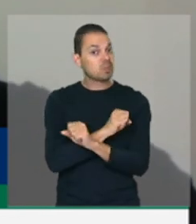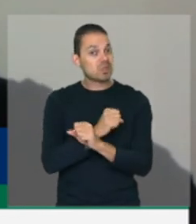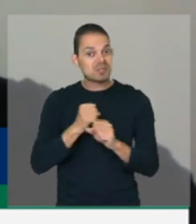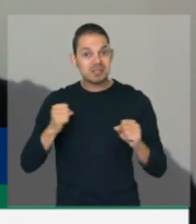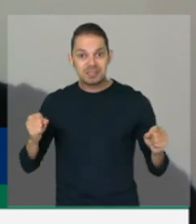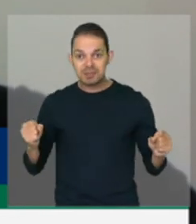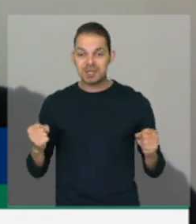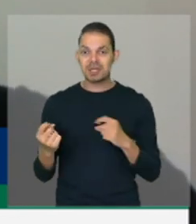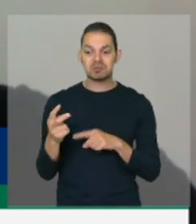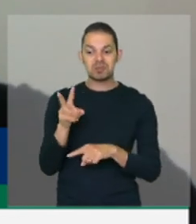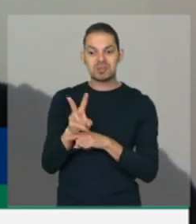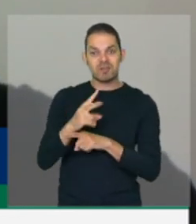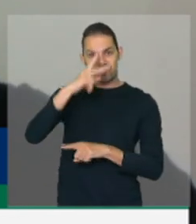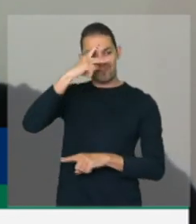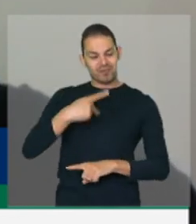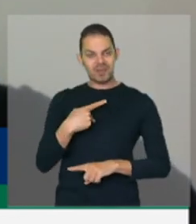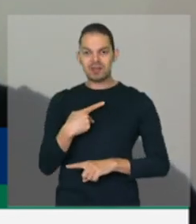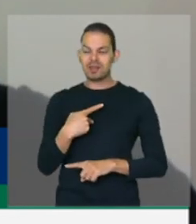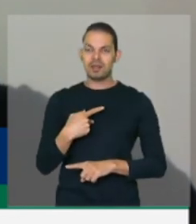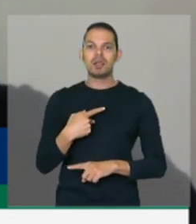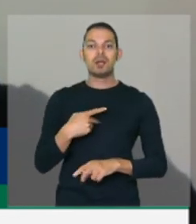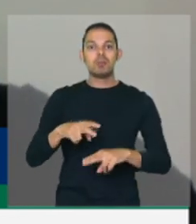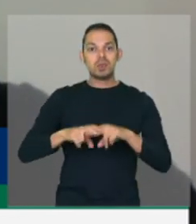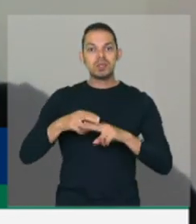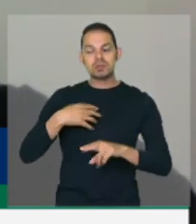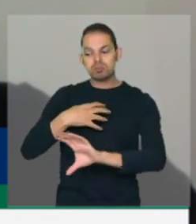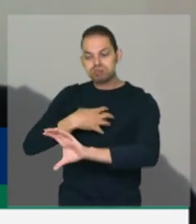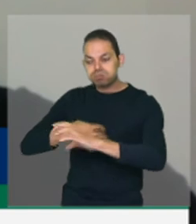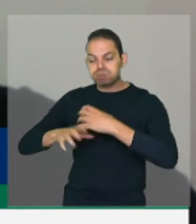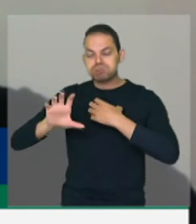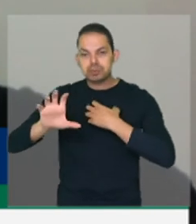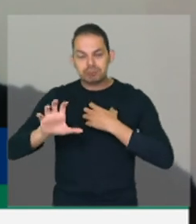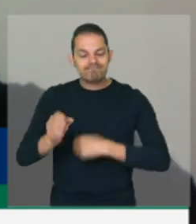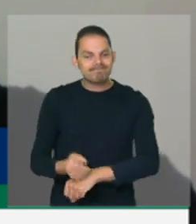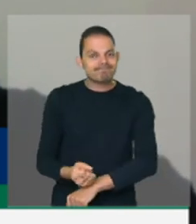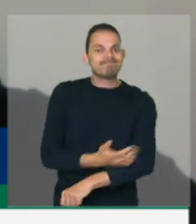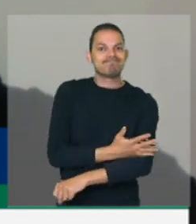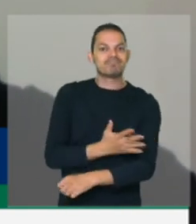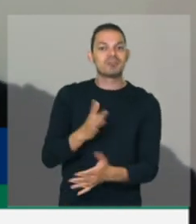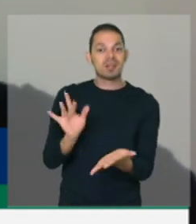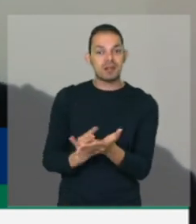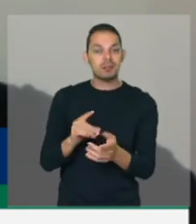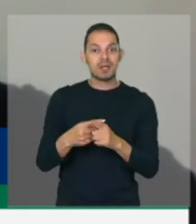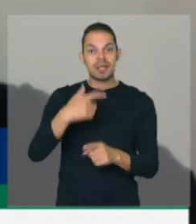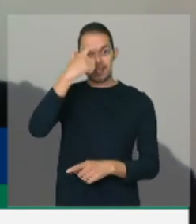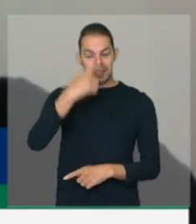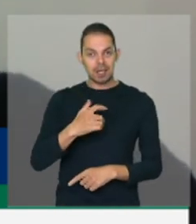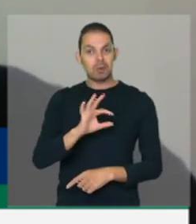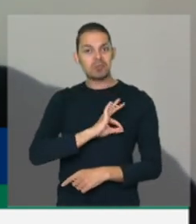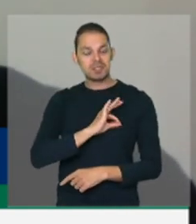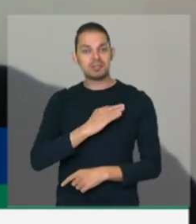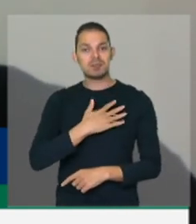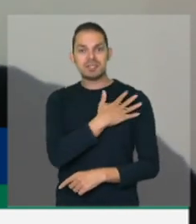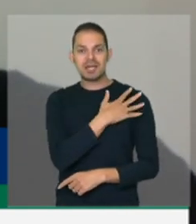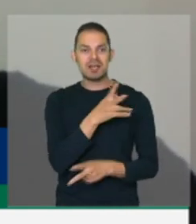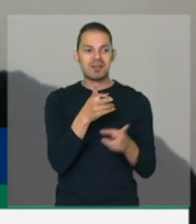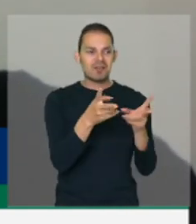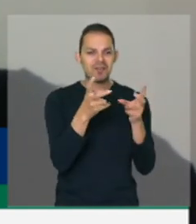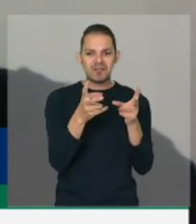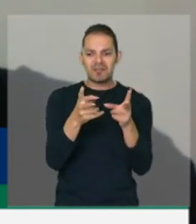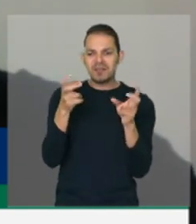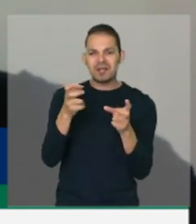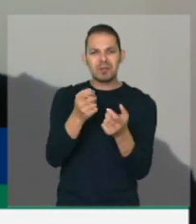impossibilitado de se defender, e isso me comoveu e me emocionou de fato, porque como policial militar, e vendo tantos